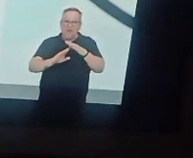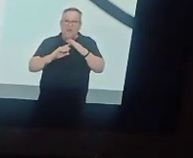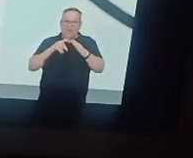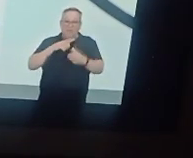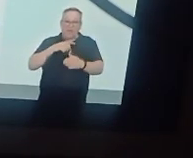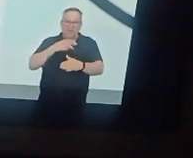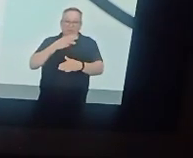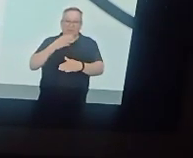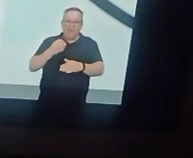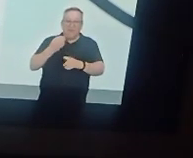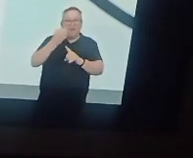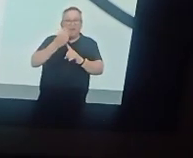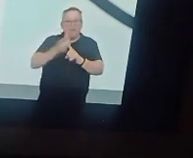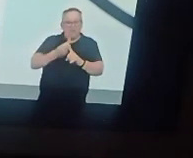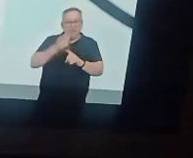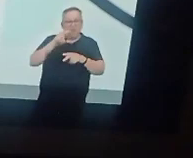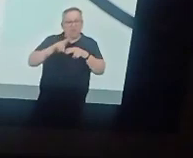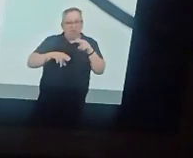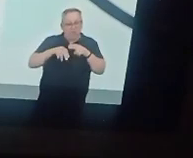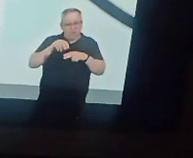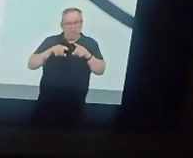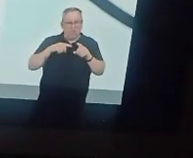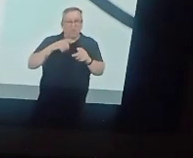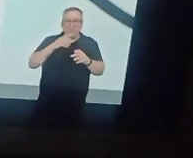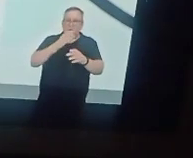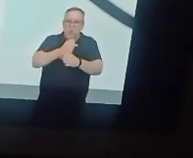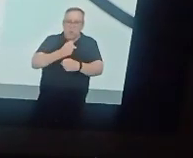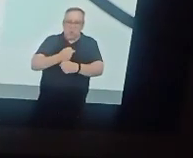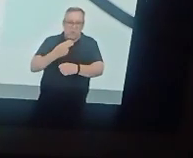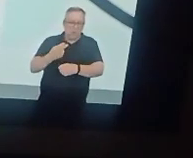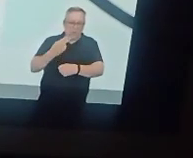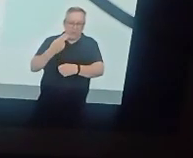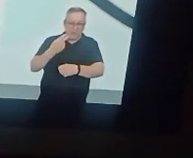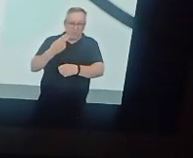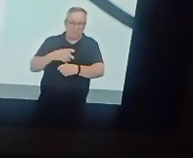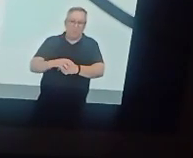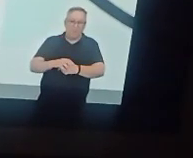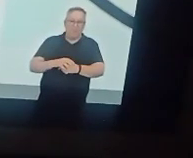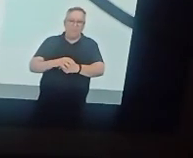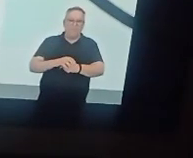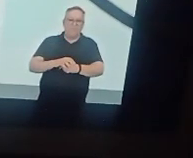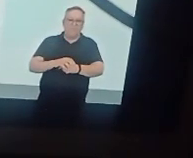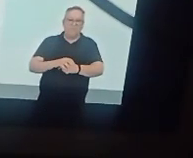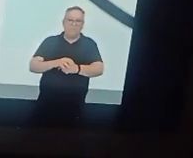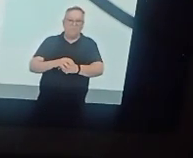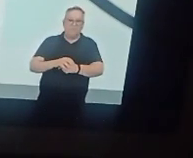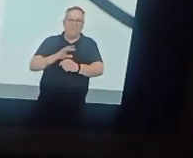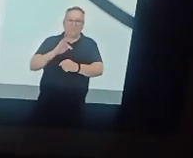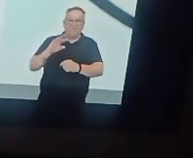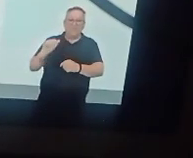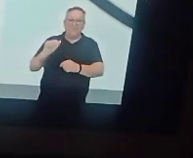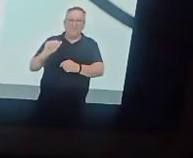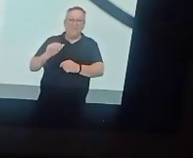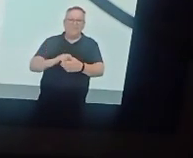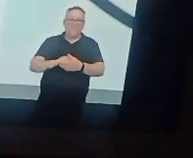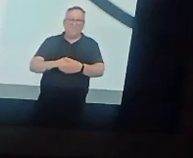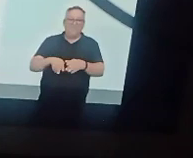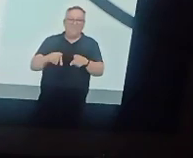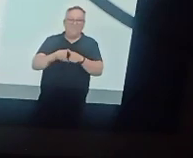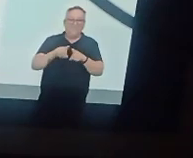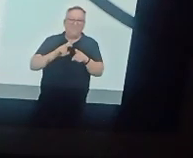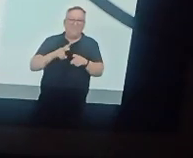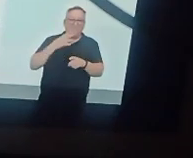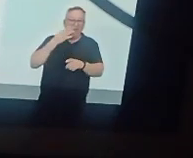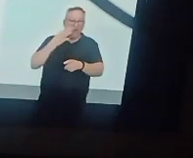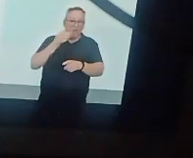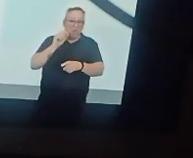ali 30/6, para que vocês não tenham que ficar fazendo a continha de redução ali na quantidade total de dias, tá? Sempre tem que prestar